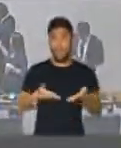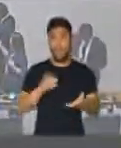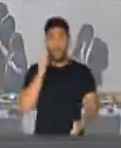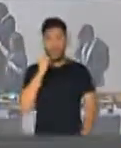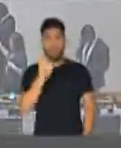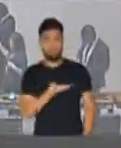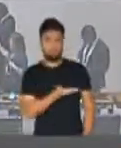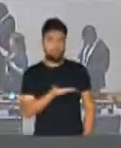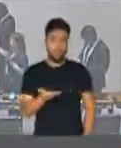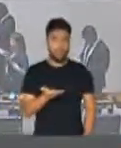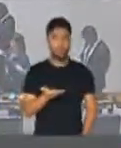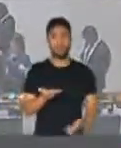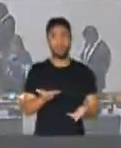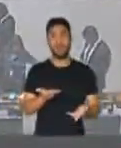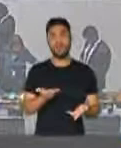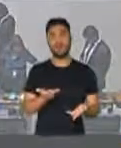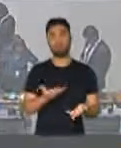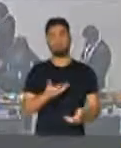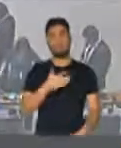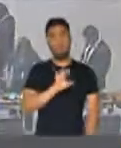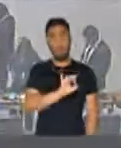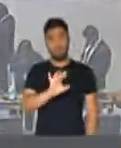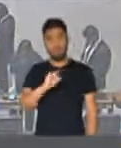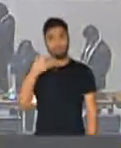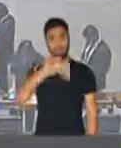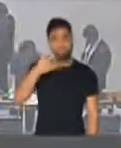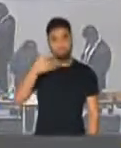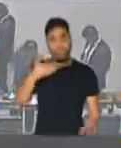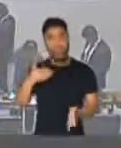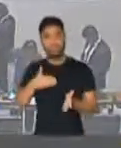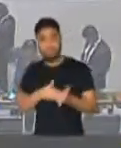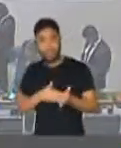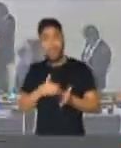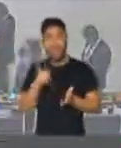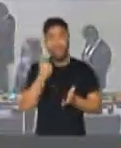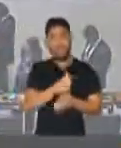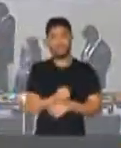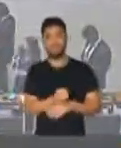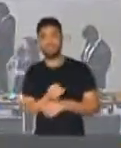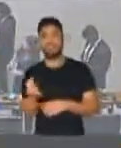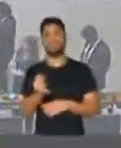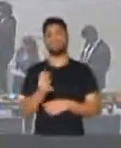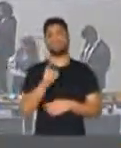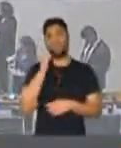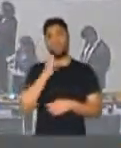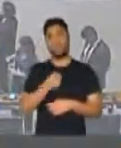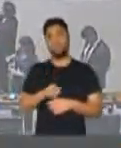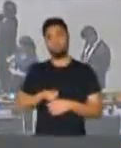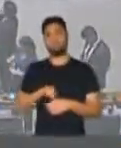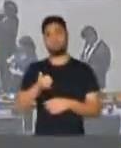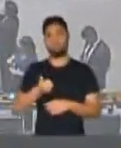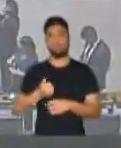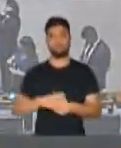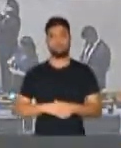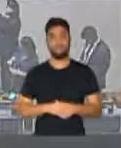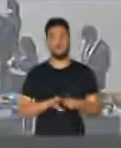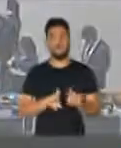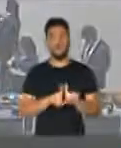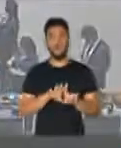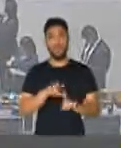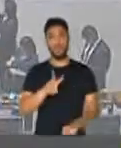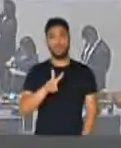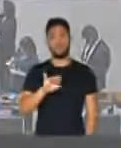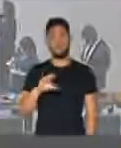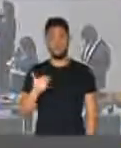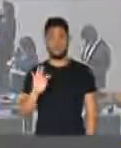os deputados já vão fazer seus discursos até que haja o quórum e buscar entendimento sobre os itens da pauta. O deputado Vicentinho Júnior vai